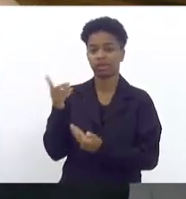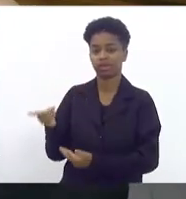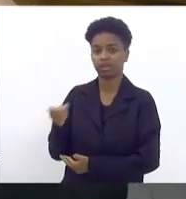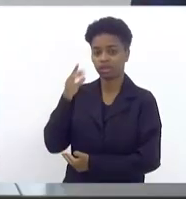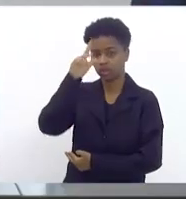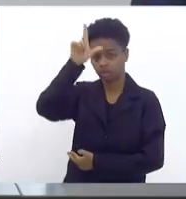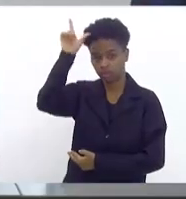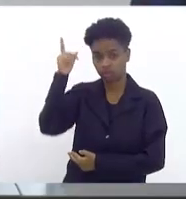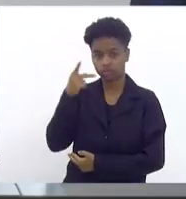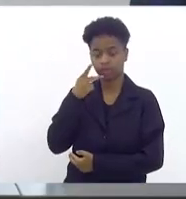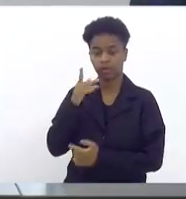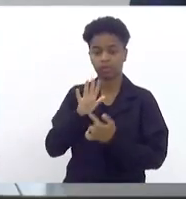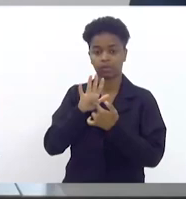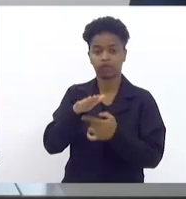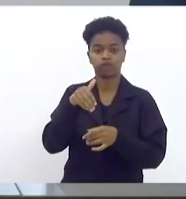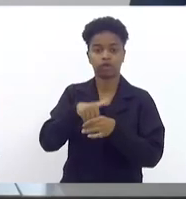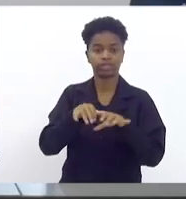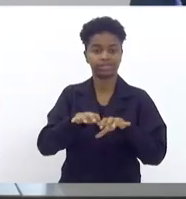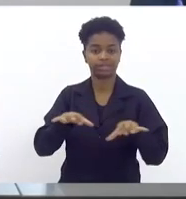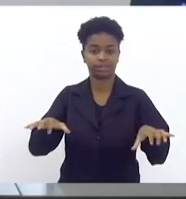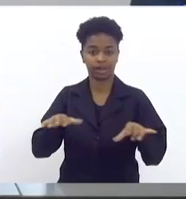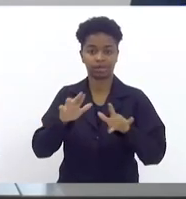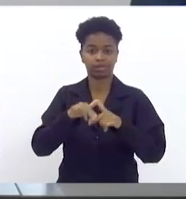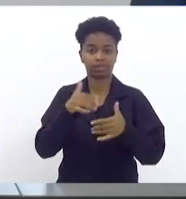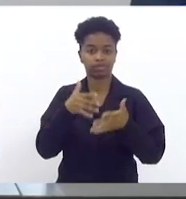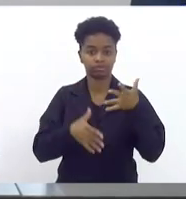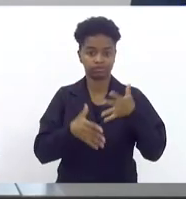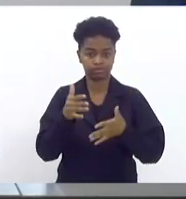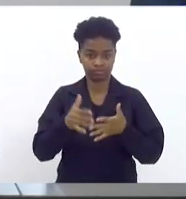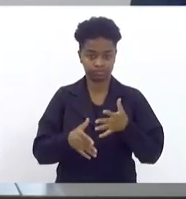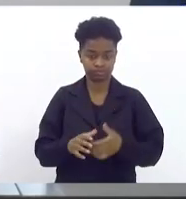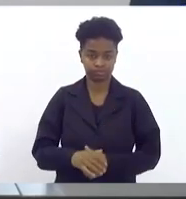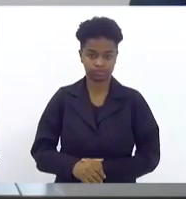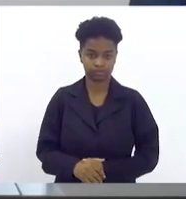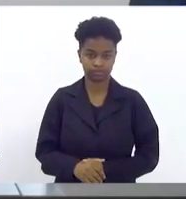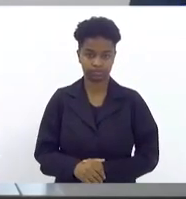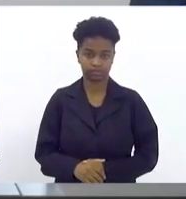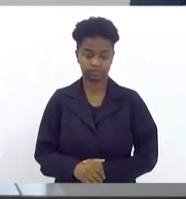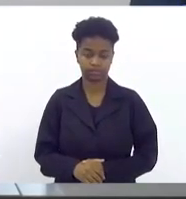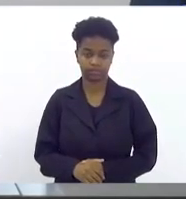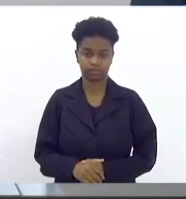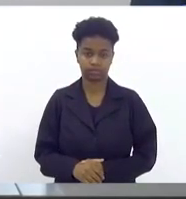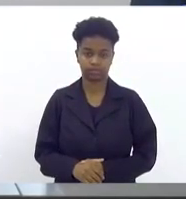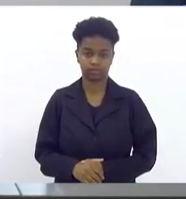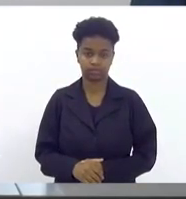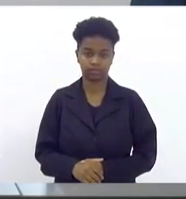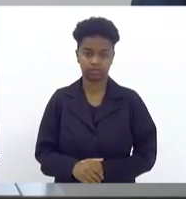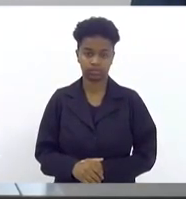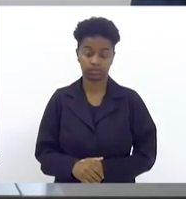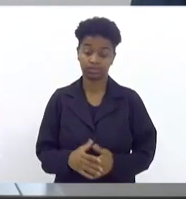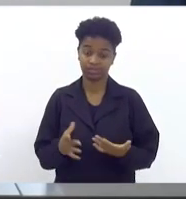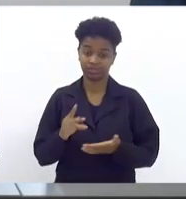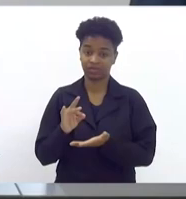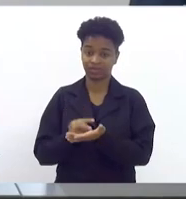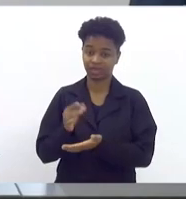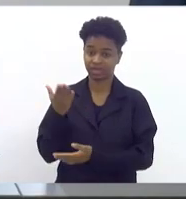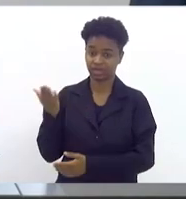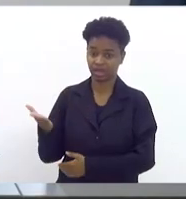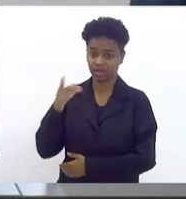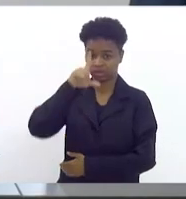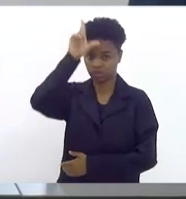apresentou um voto em separado pela prejudicabilidade. Eu vou... Na verdade, o deputado Luiz Paulo,